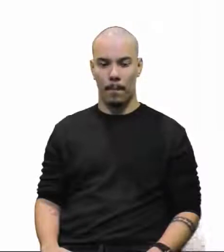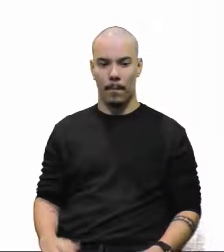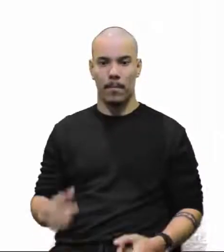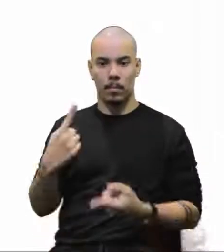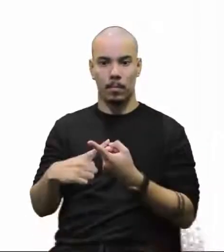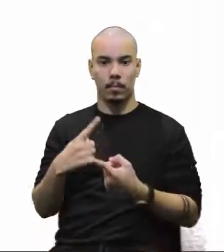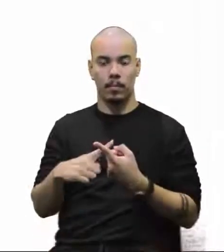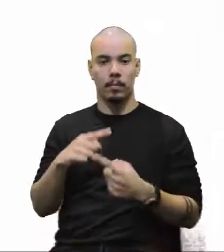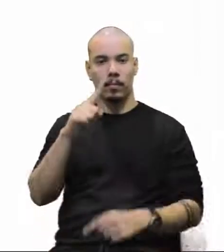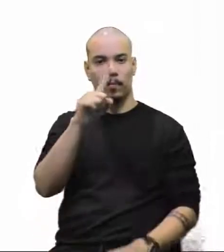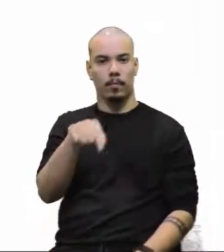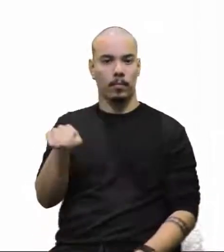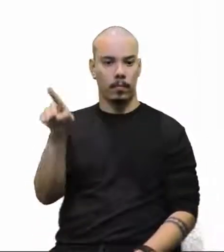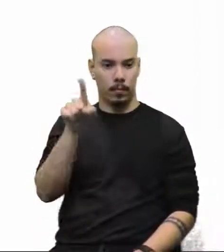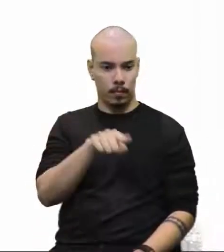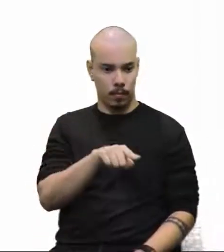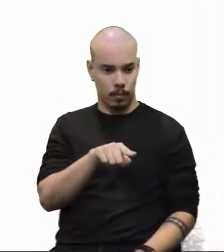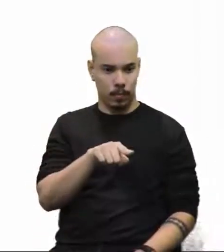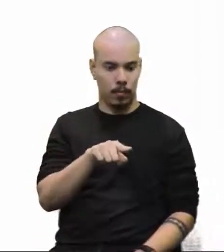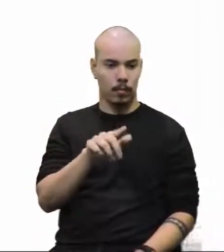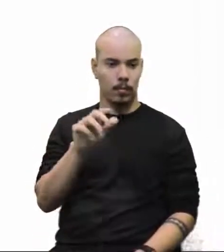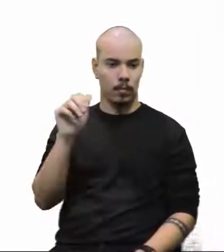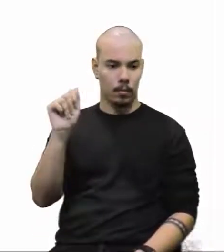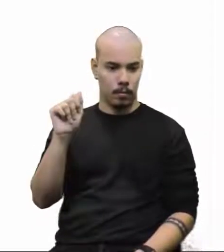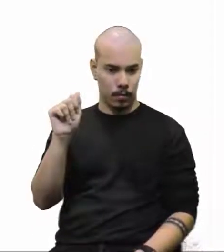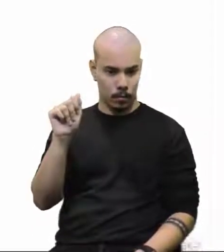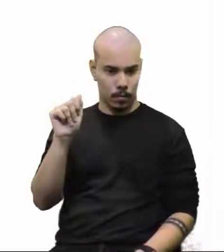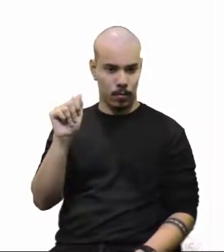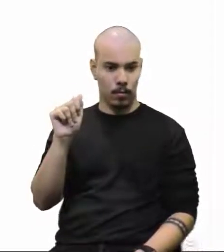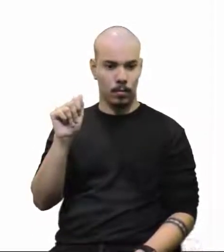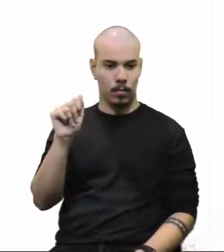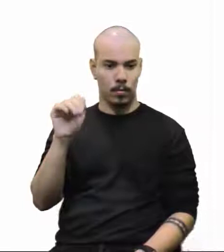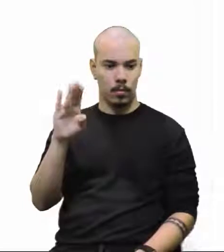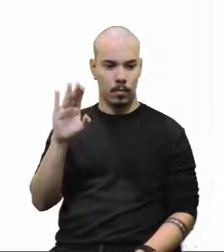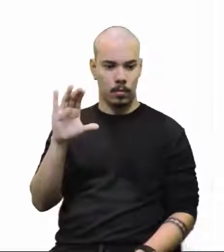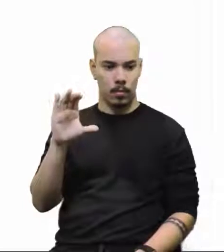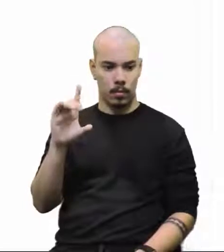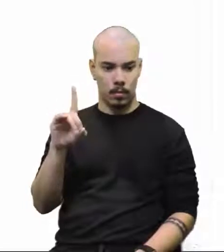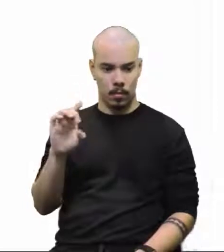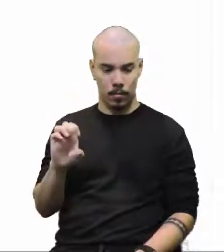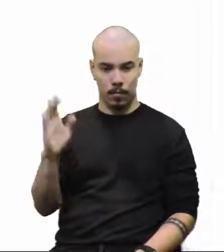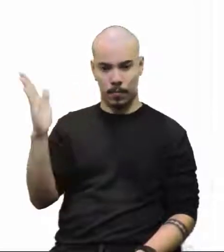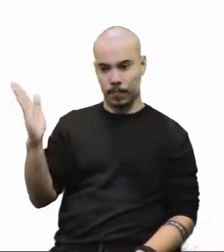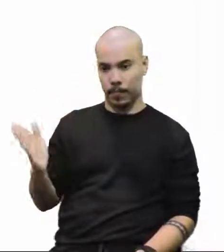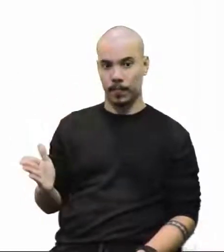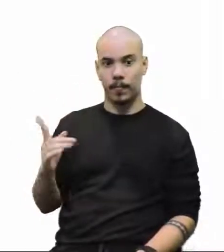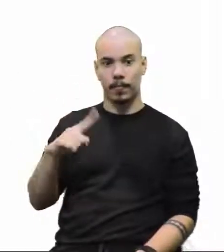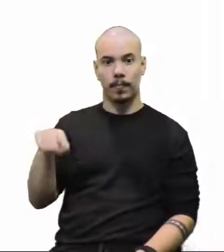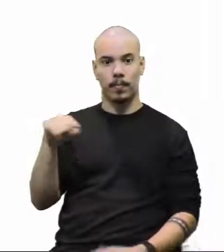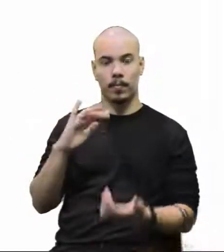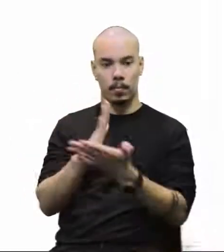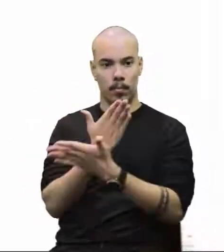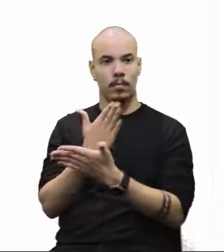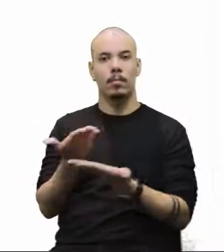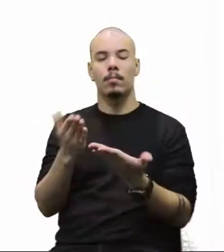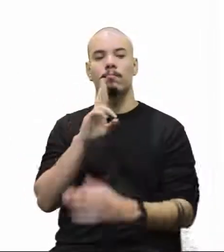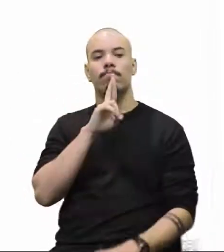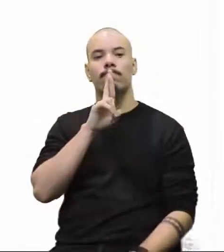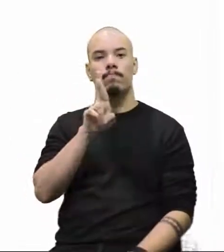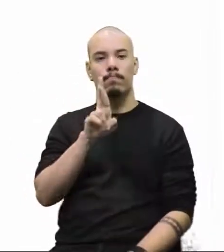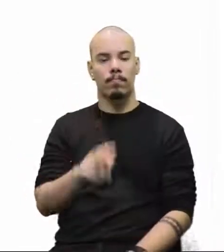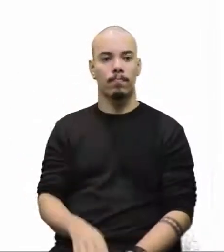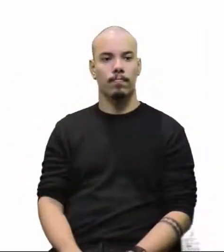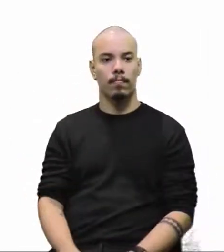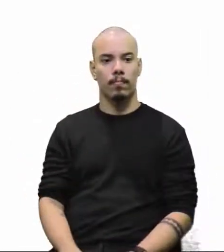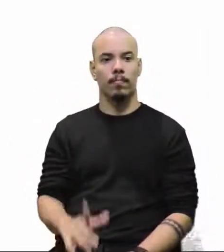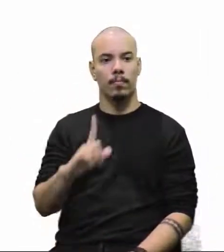Elimina, no caso, A, D e E, né, Mac? Isso. Então vamos lá para a resolução, né? Aqui